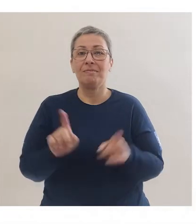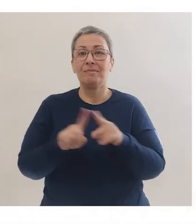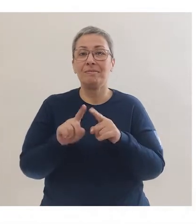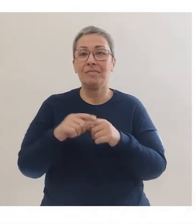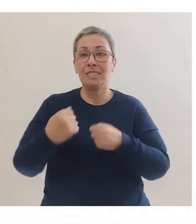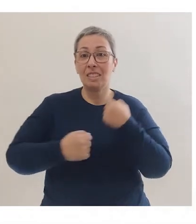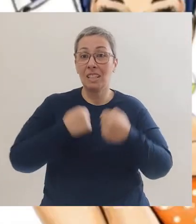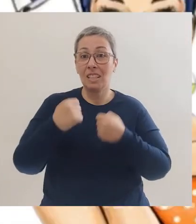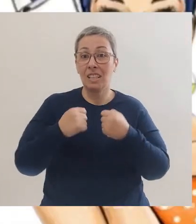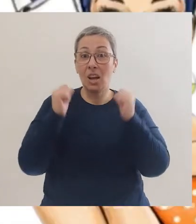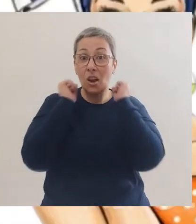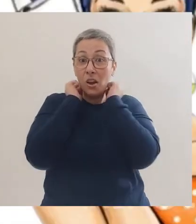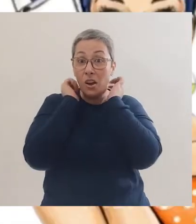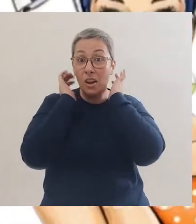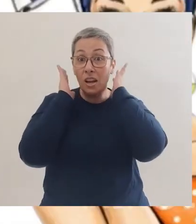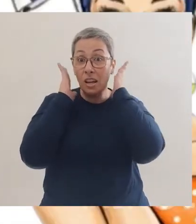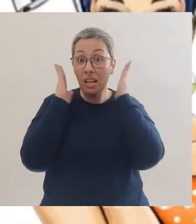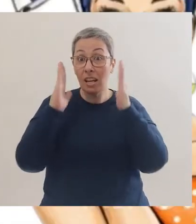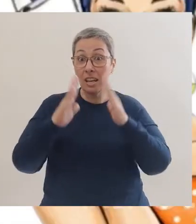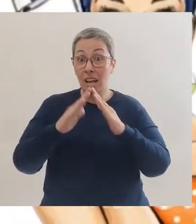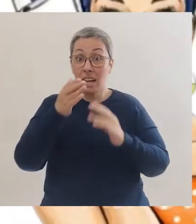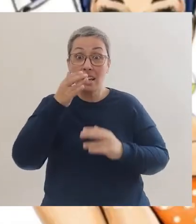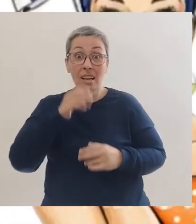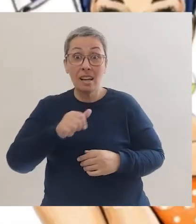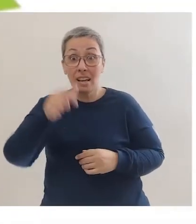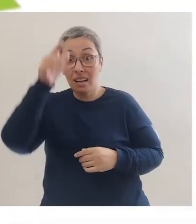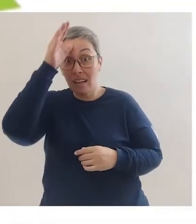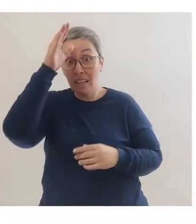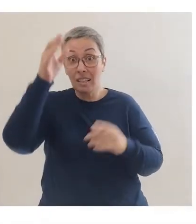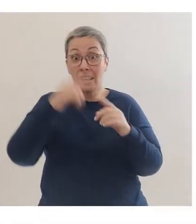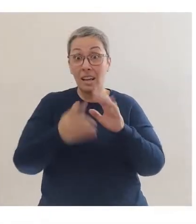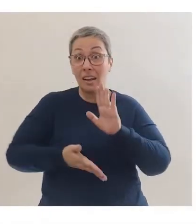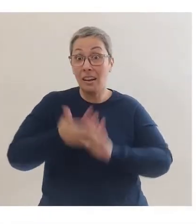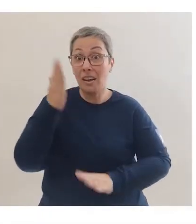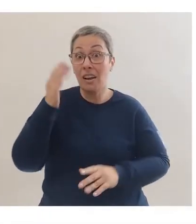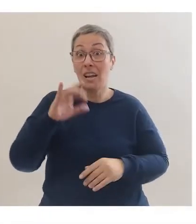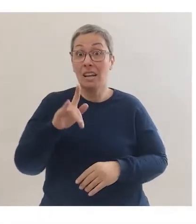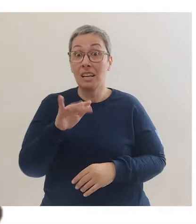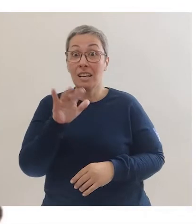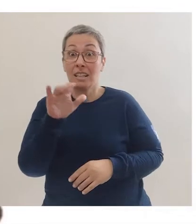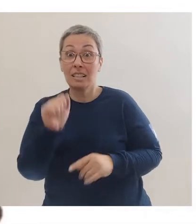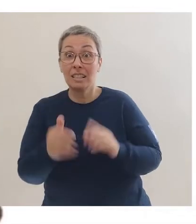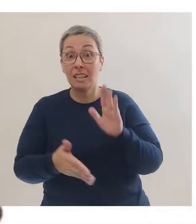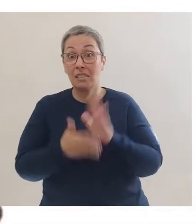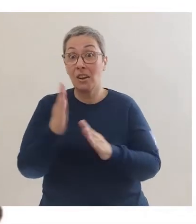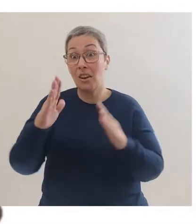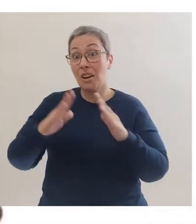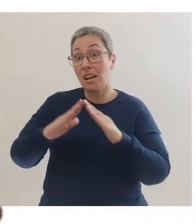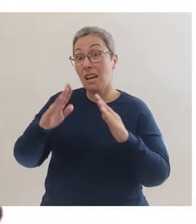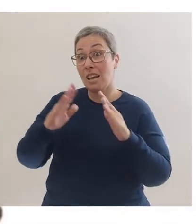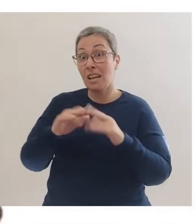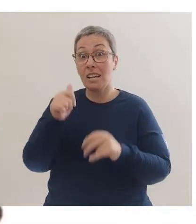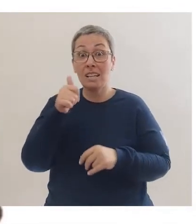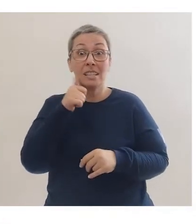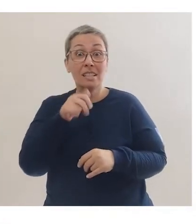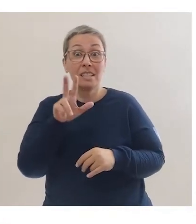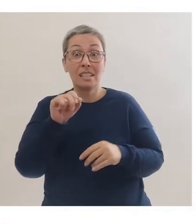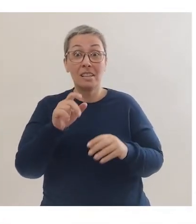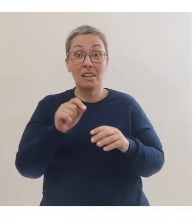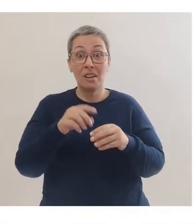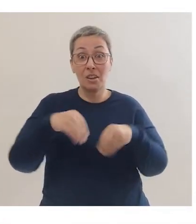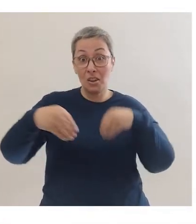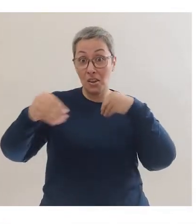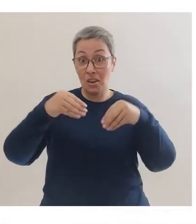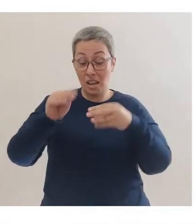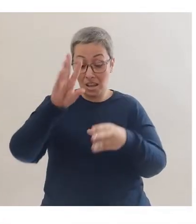Corre, cutia, na casa da tia. Corre, cipó, na casa da vó. Lencinho